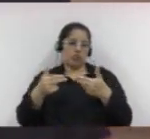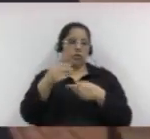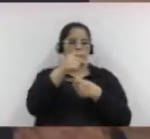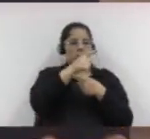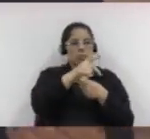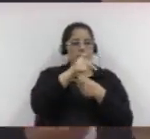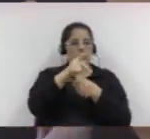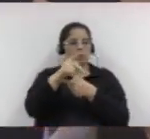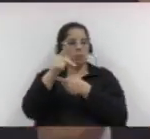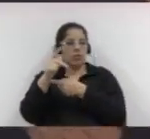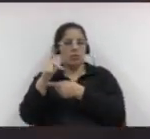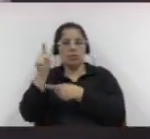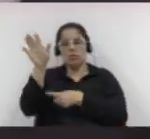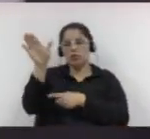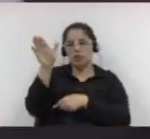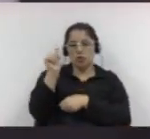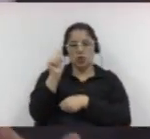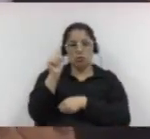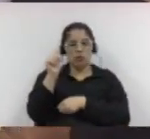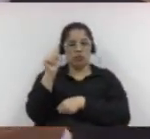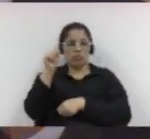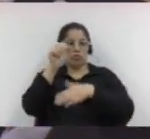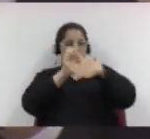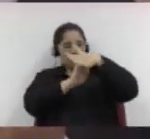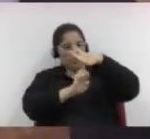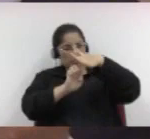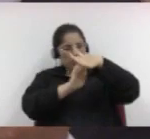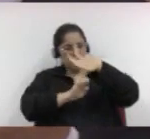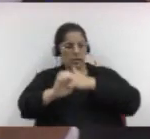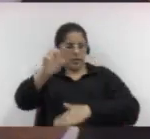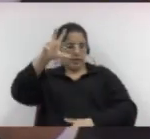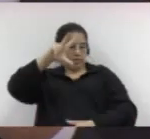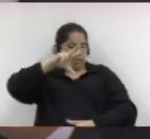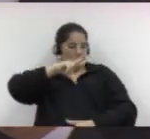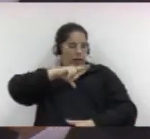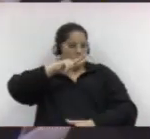Você chamar uma empresa privada, você pode